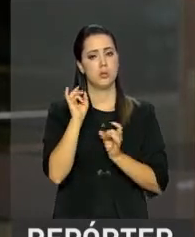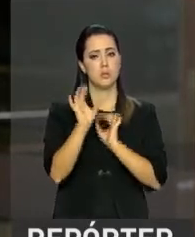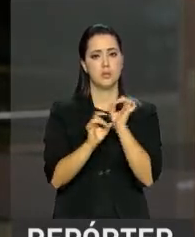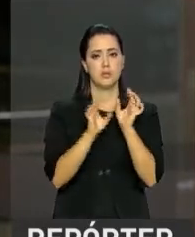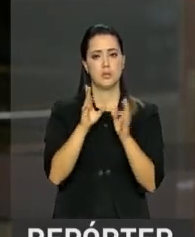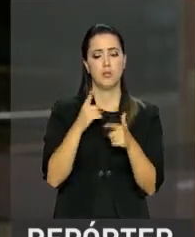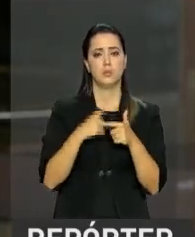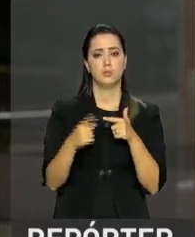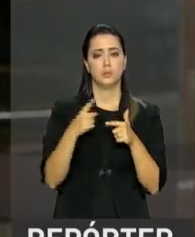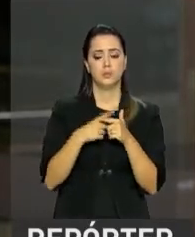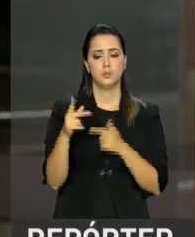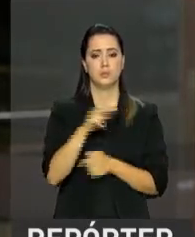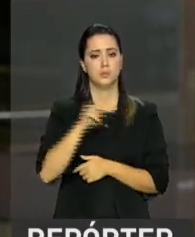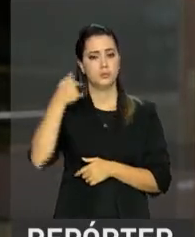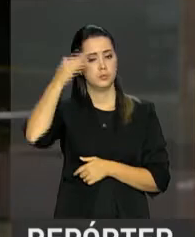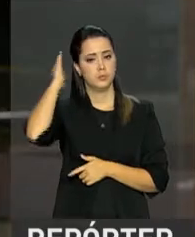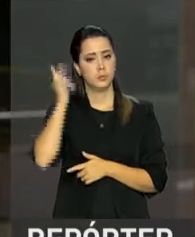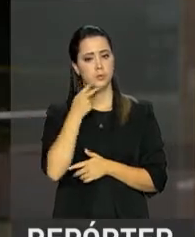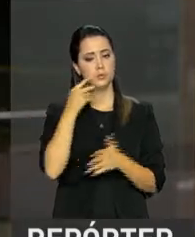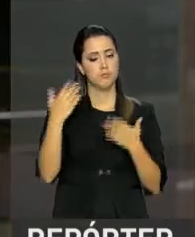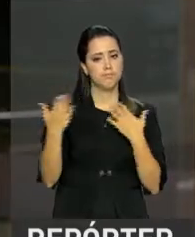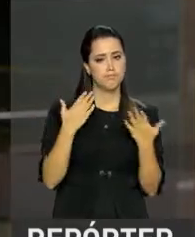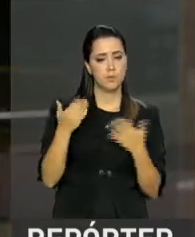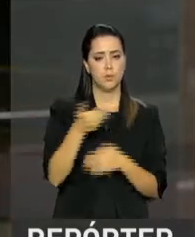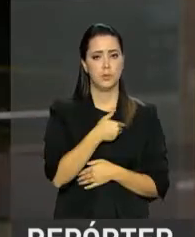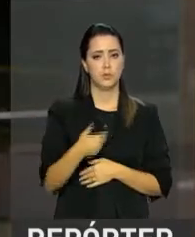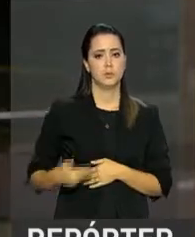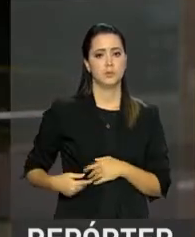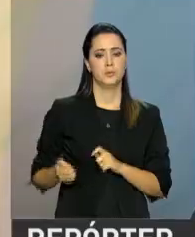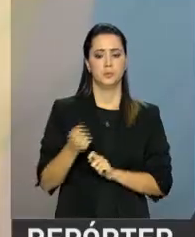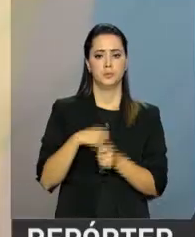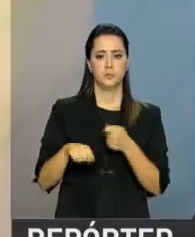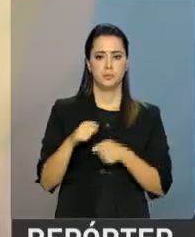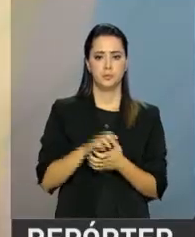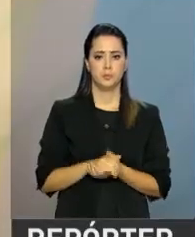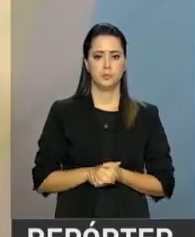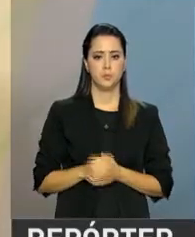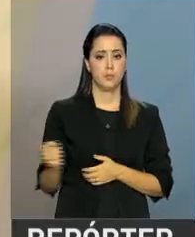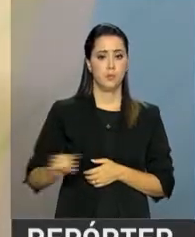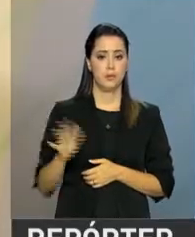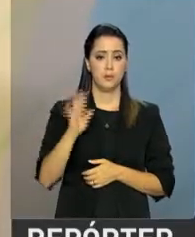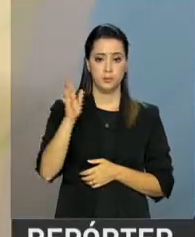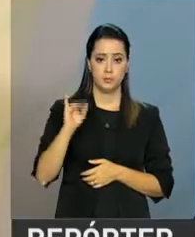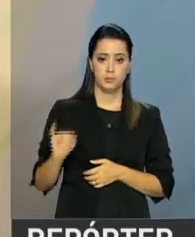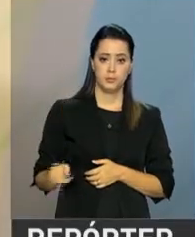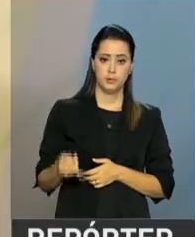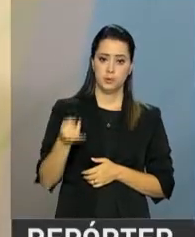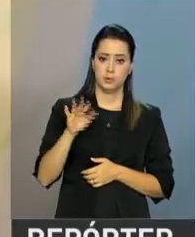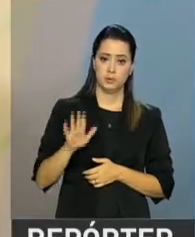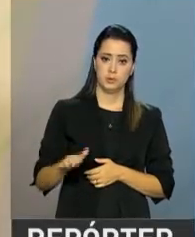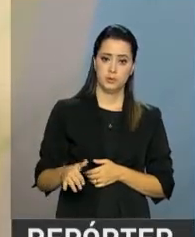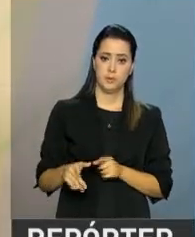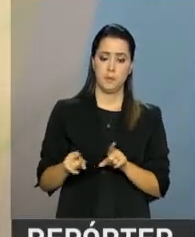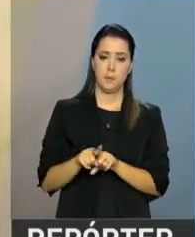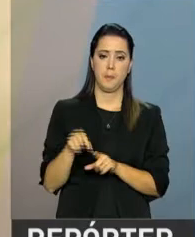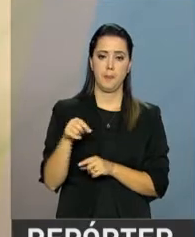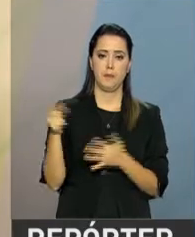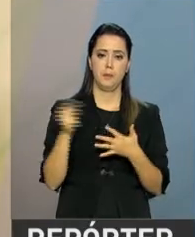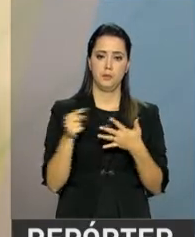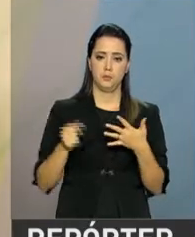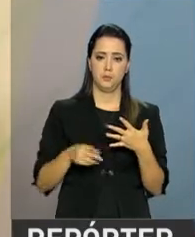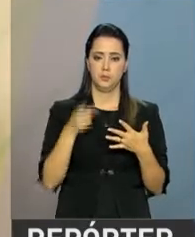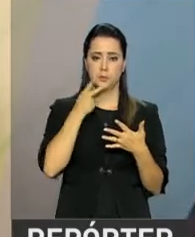presidente michel temer fez um balanço do governo na área econômica a inflação e juros baixos foram citados pelo presidente michel